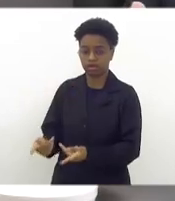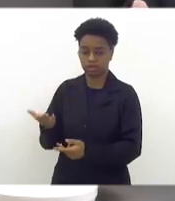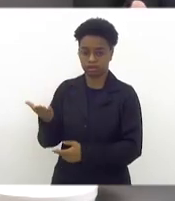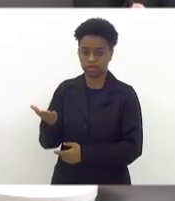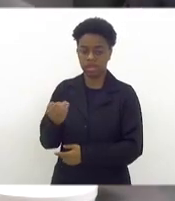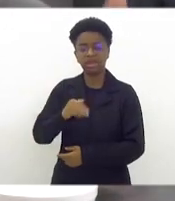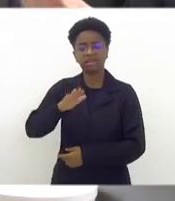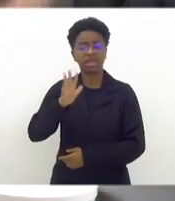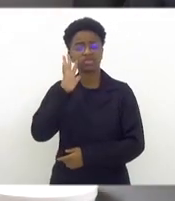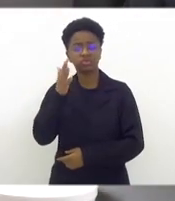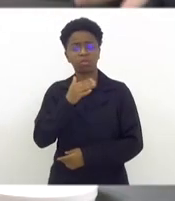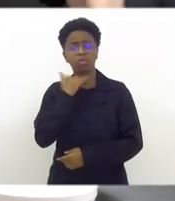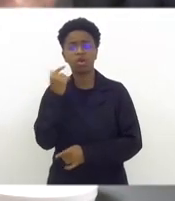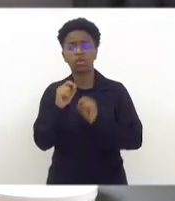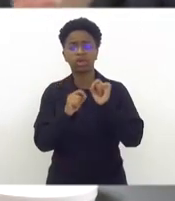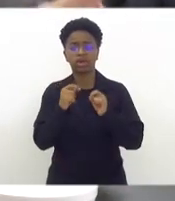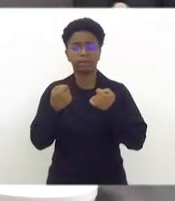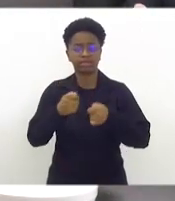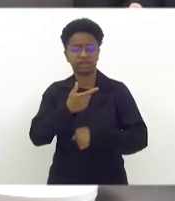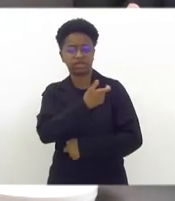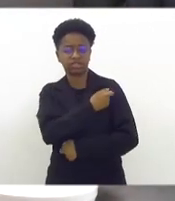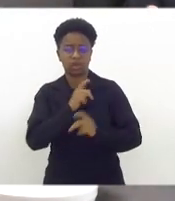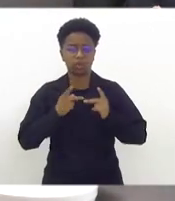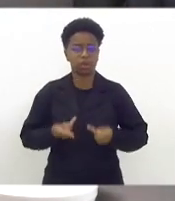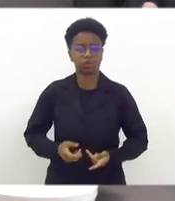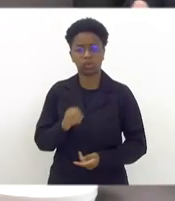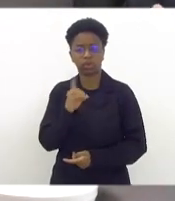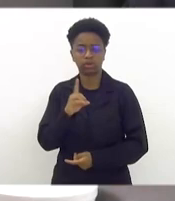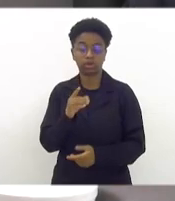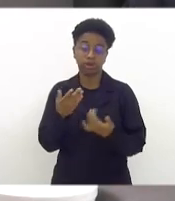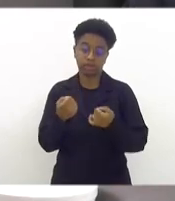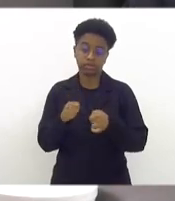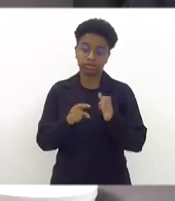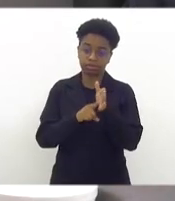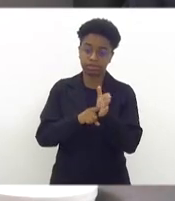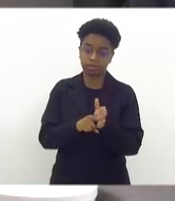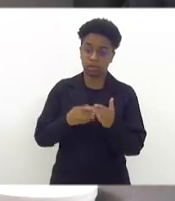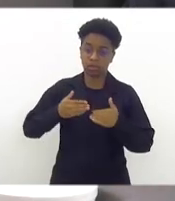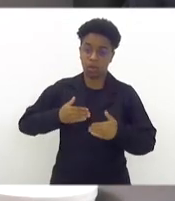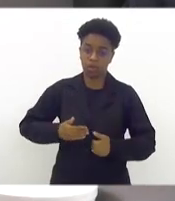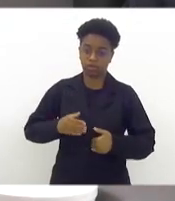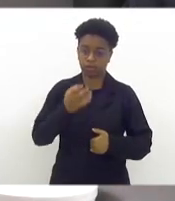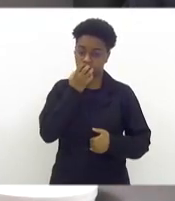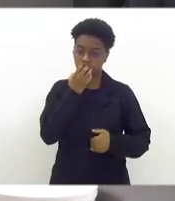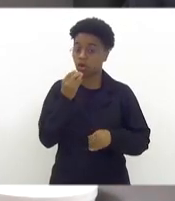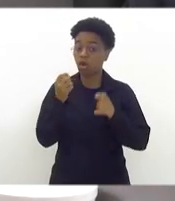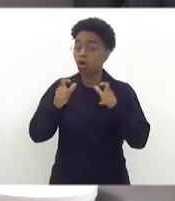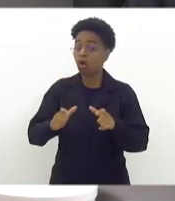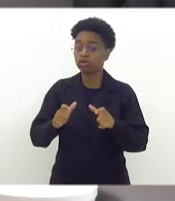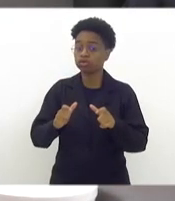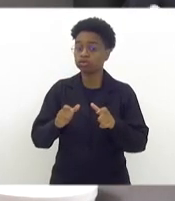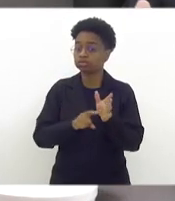de quê? Para todo mundo ser vacinado? É você fazer uma autópsia. Né? E onde é que faz a